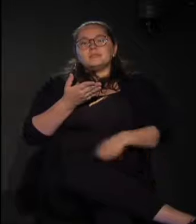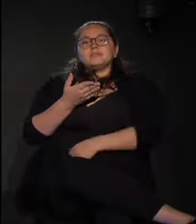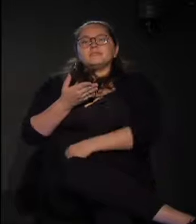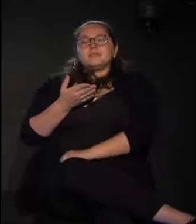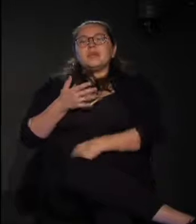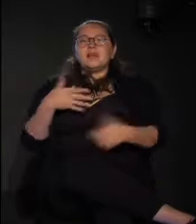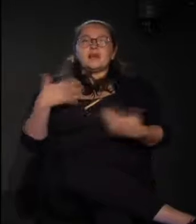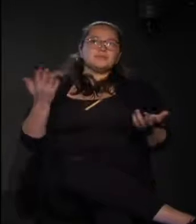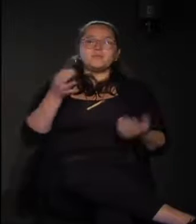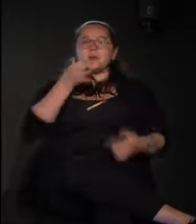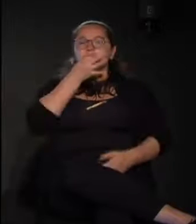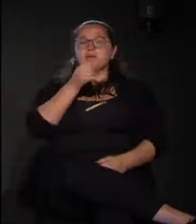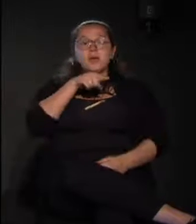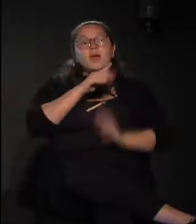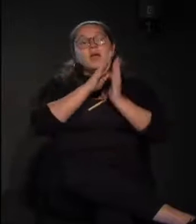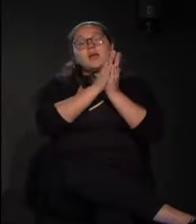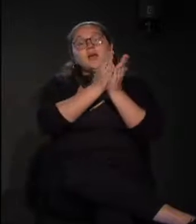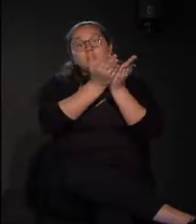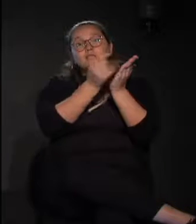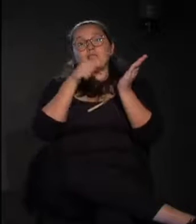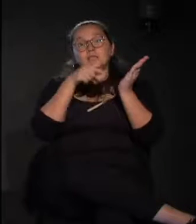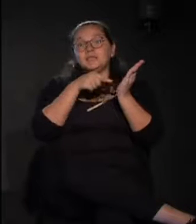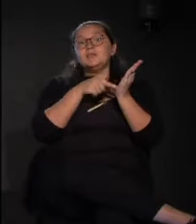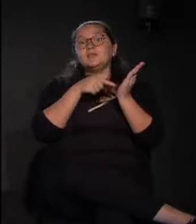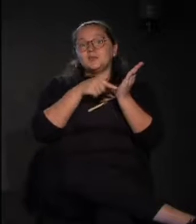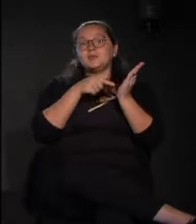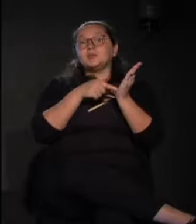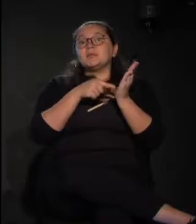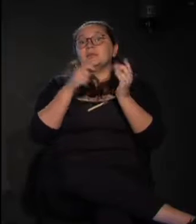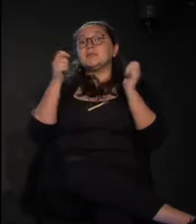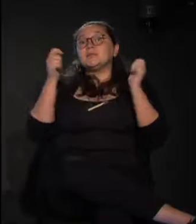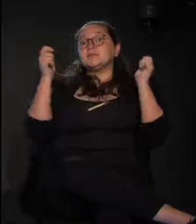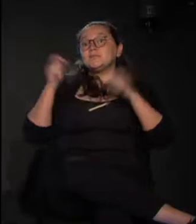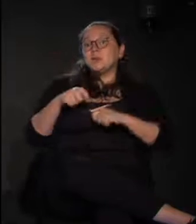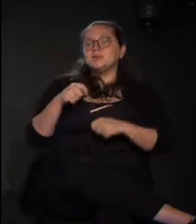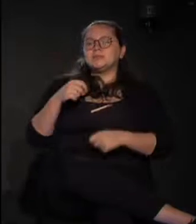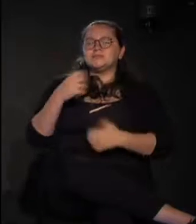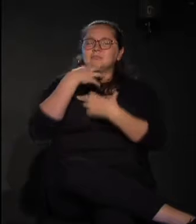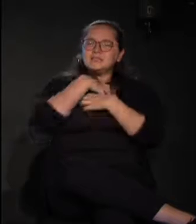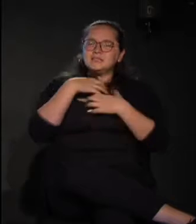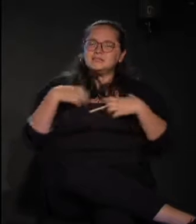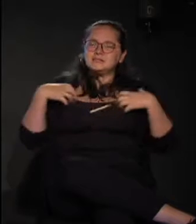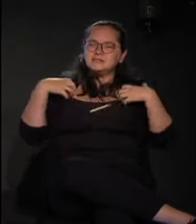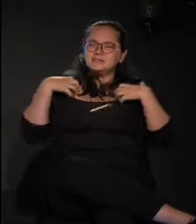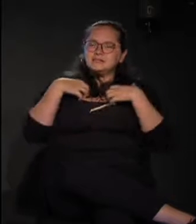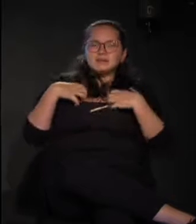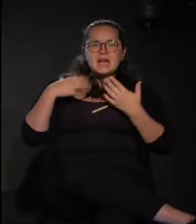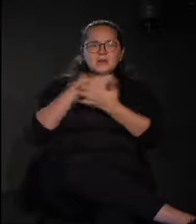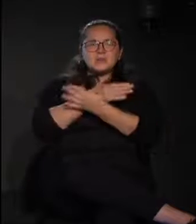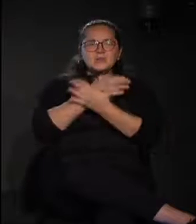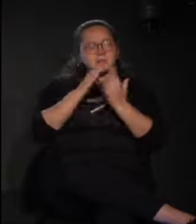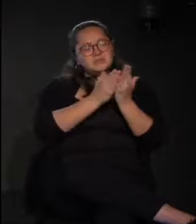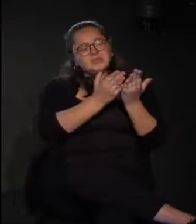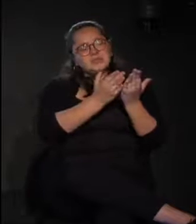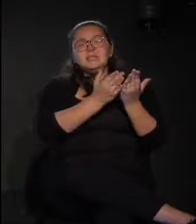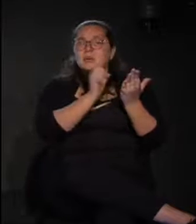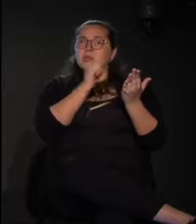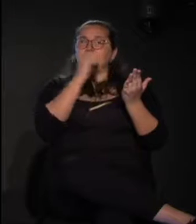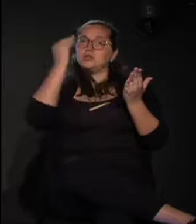eu é quem pode pode criar alguma animosidade algumas resistências é toda